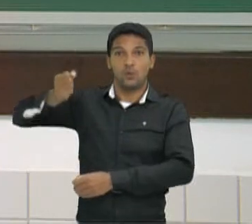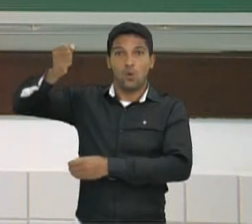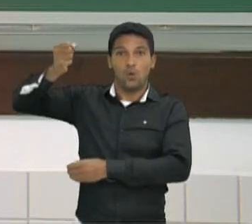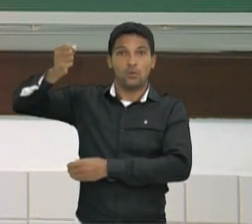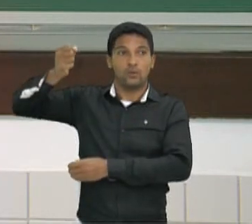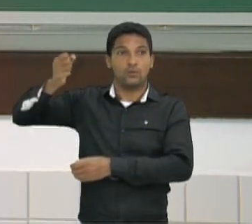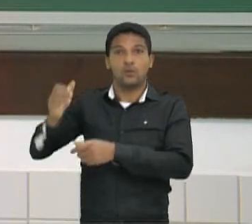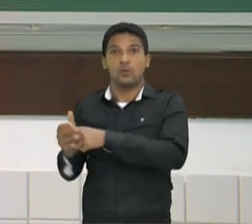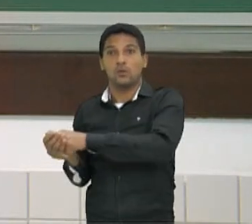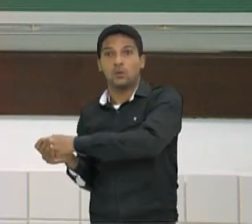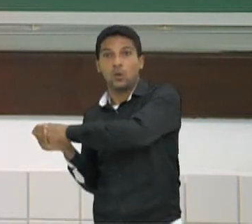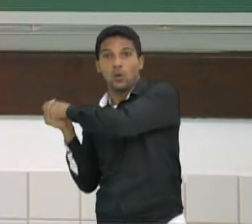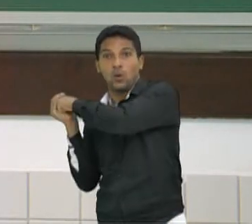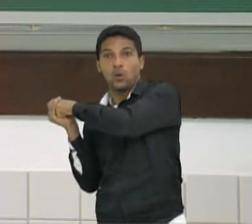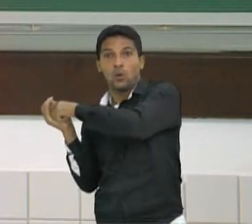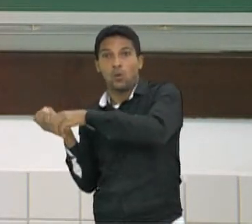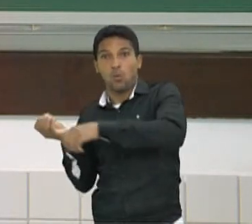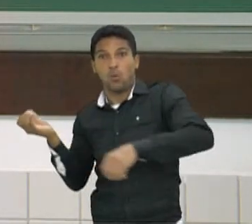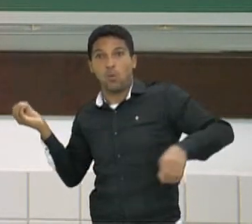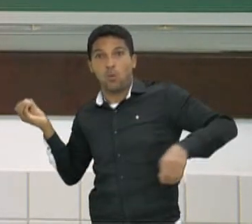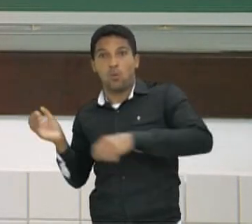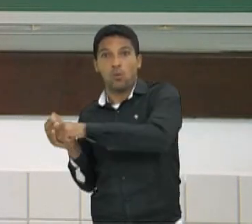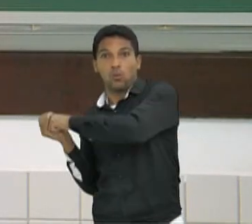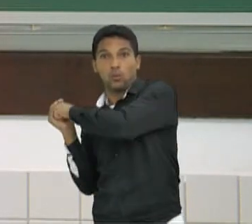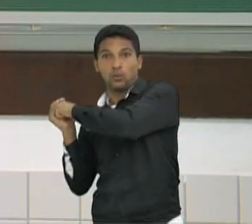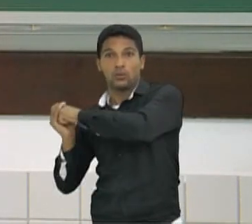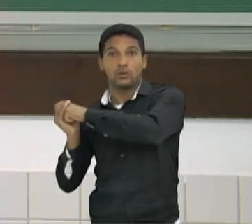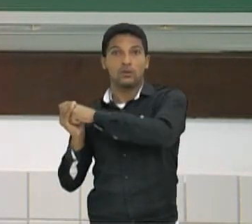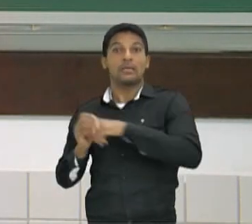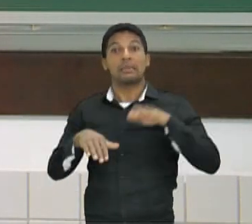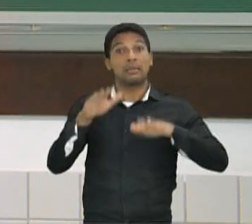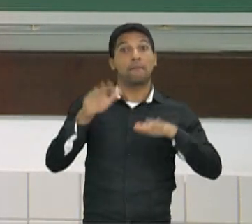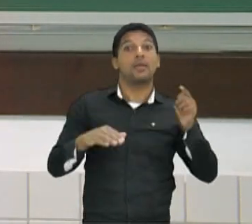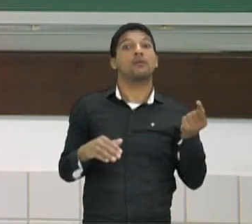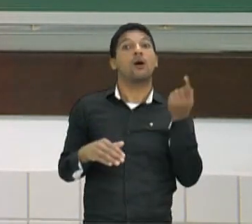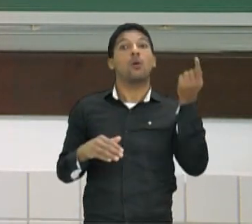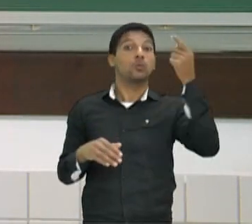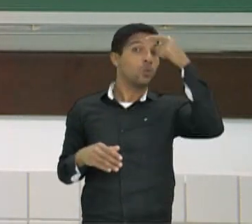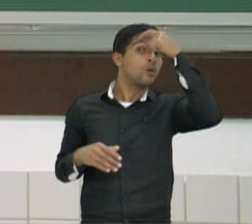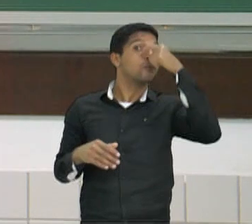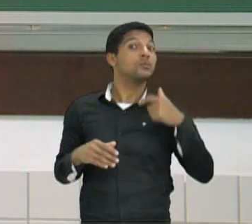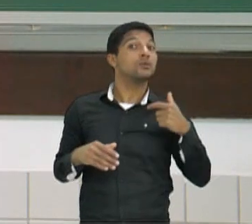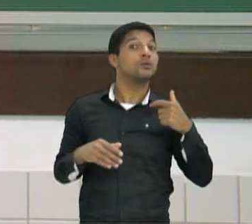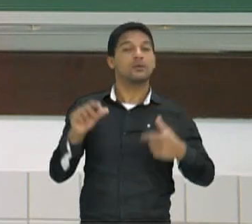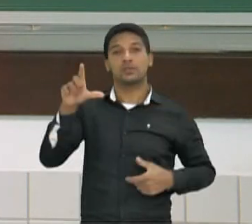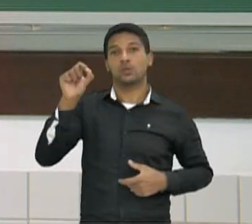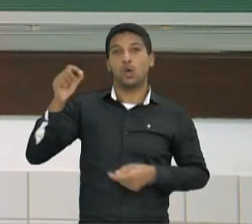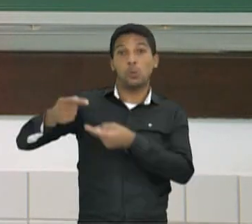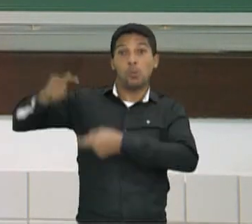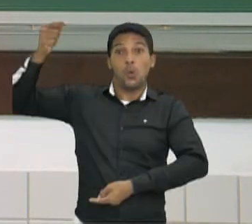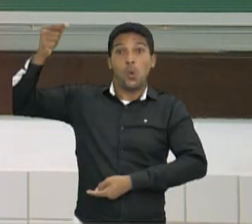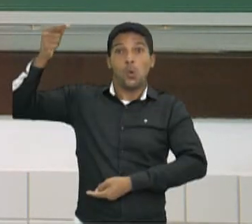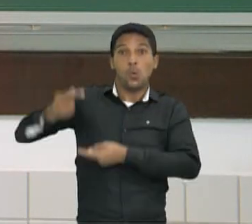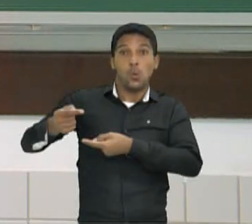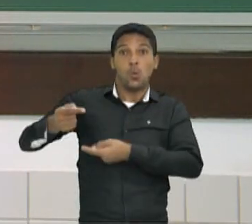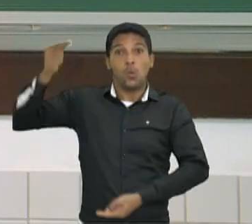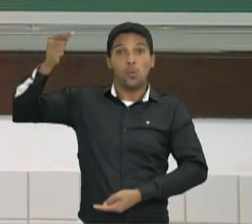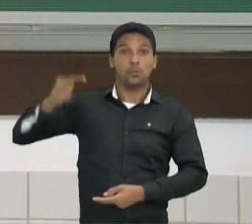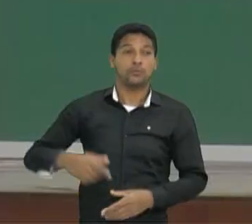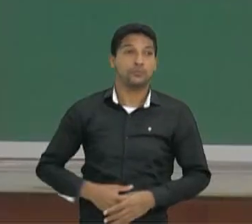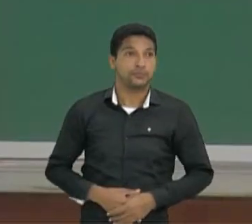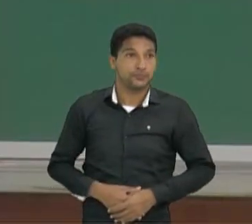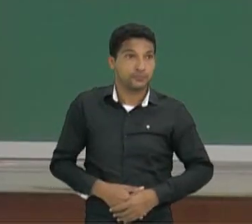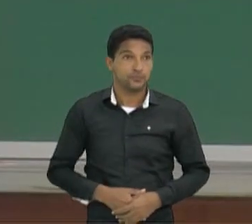maiores podem utilizar um taco maior. Então tem toda essa questão também. Então o taco fica desta maneira como está retratado aqui para